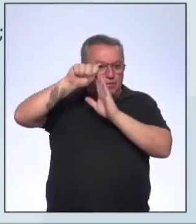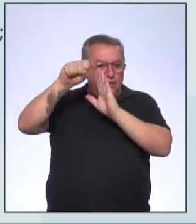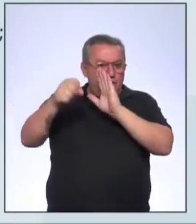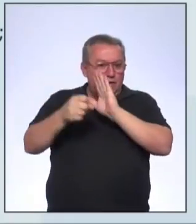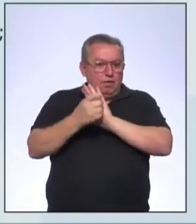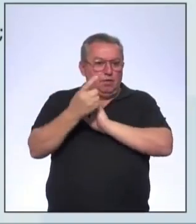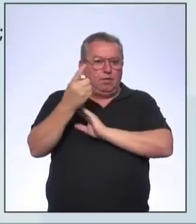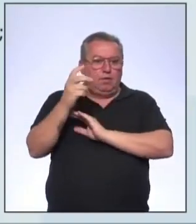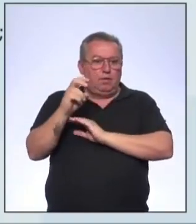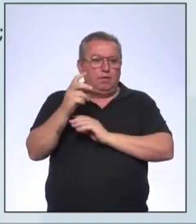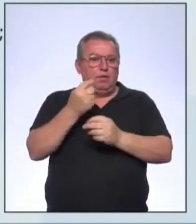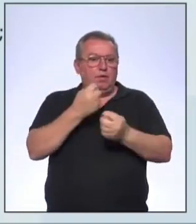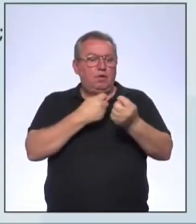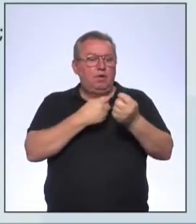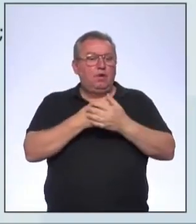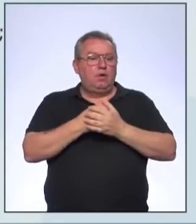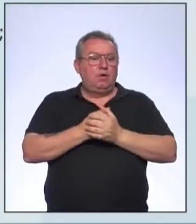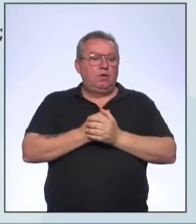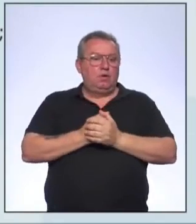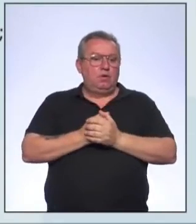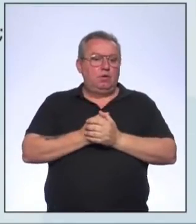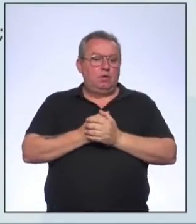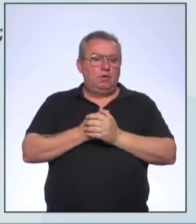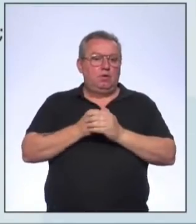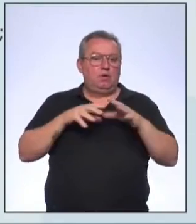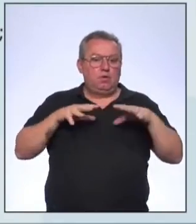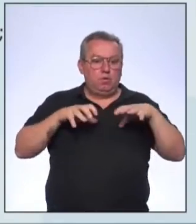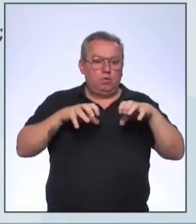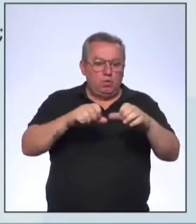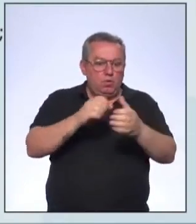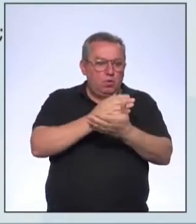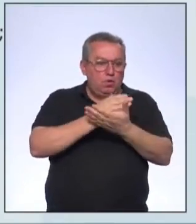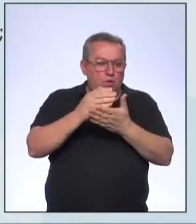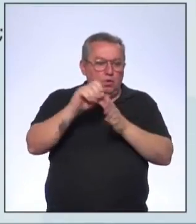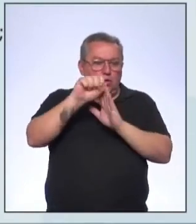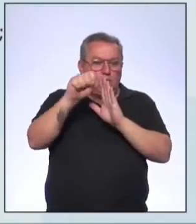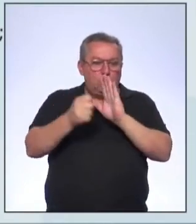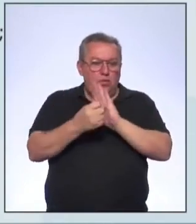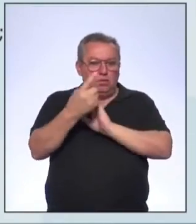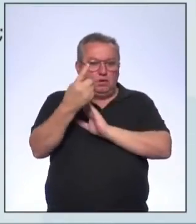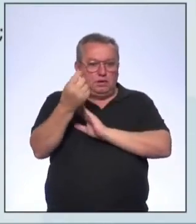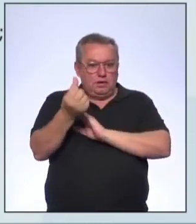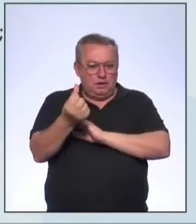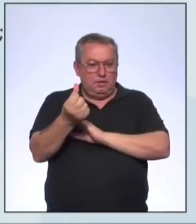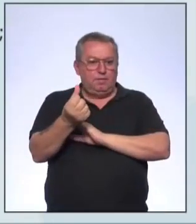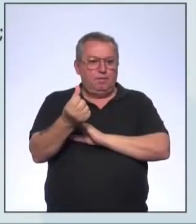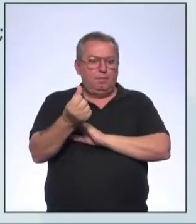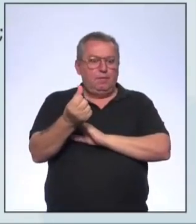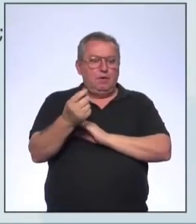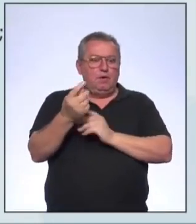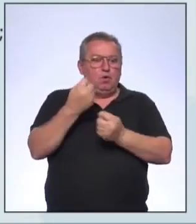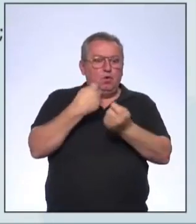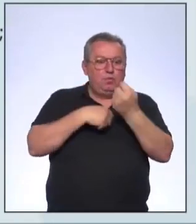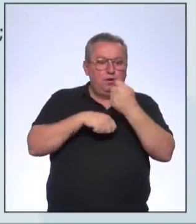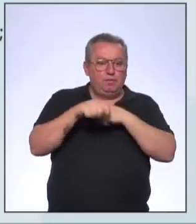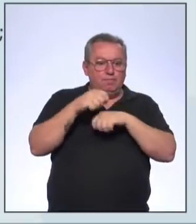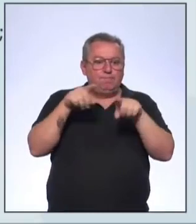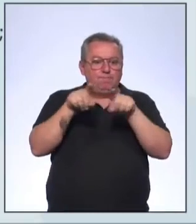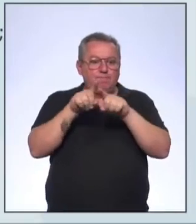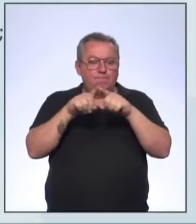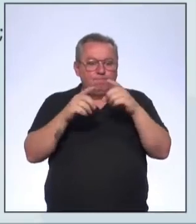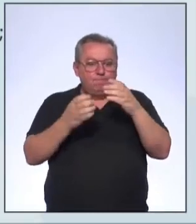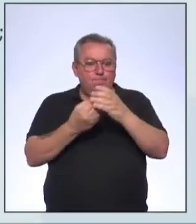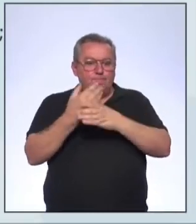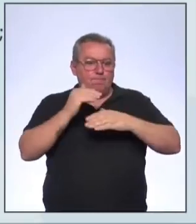século XV, que a colonização parte a partir do final do século XV para o início do século XVI, né? A economia,